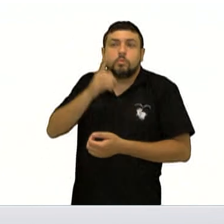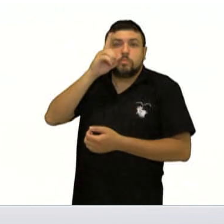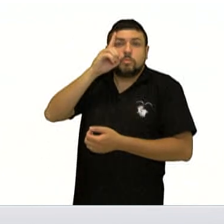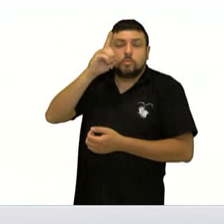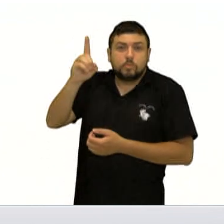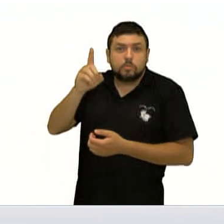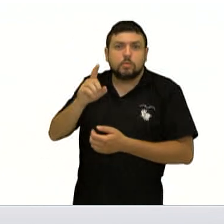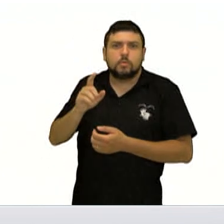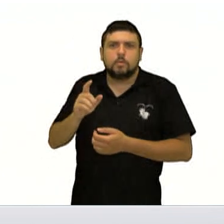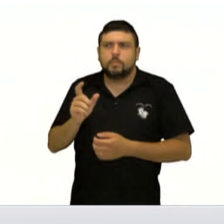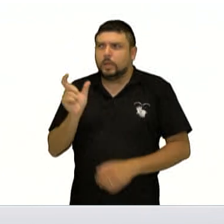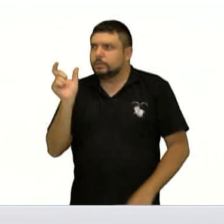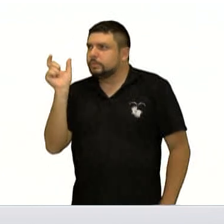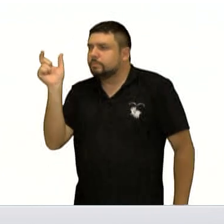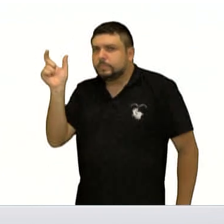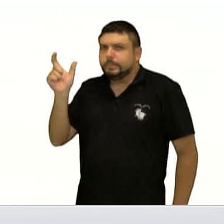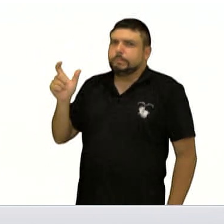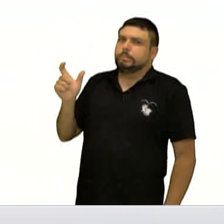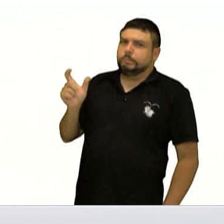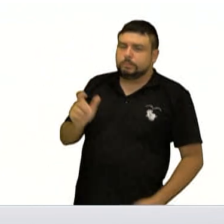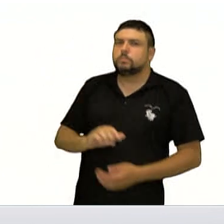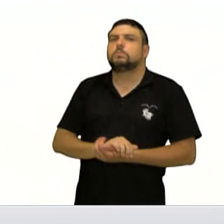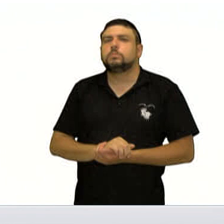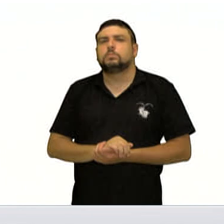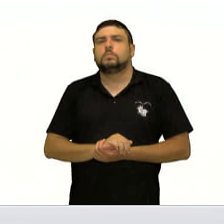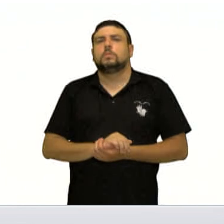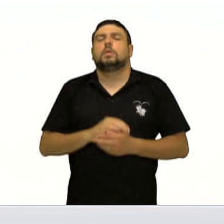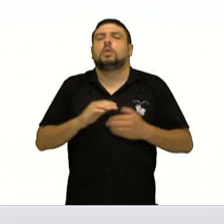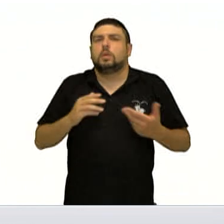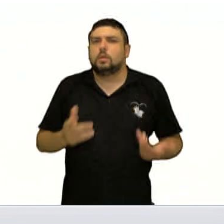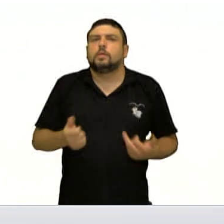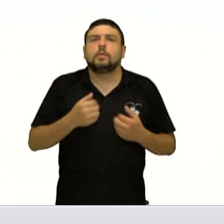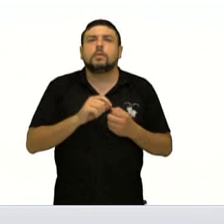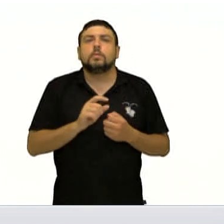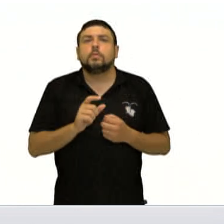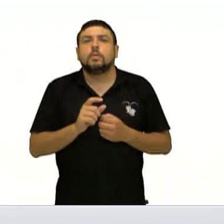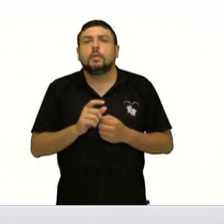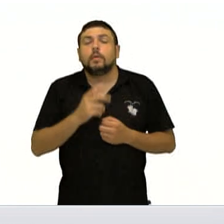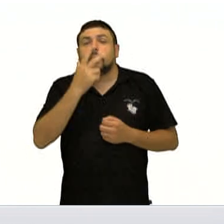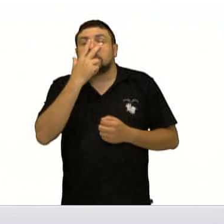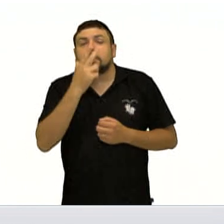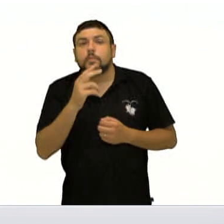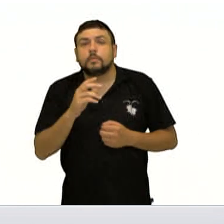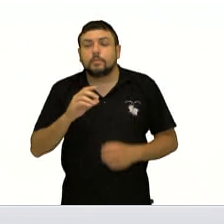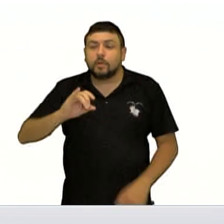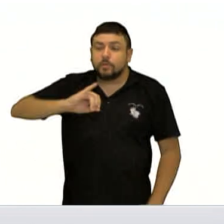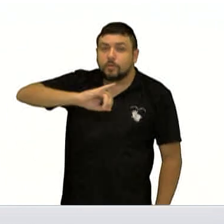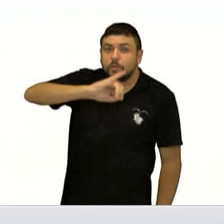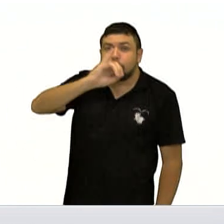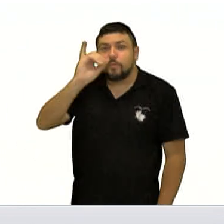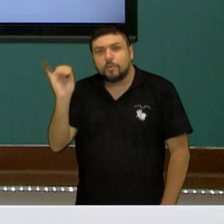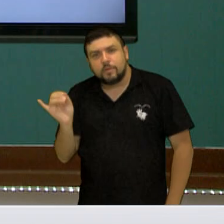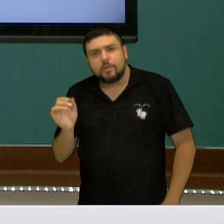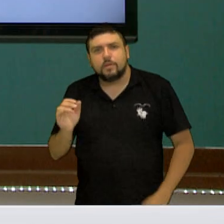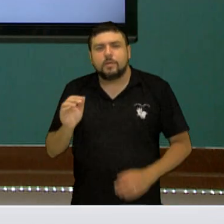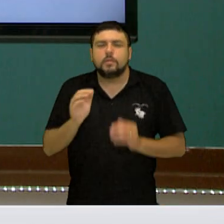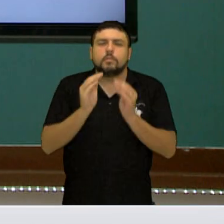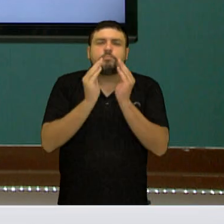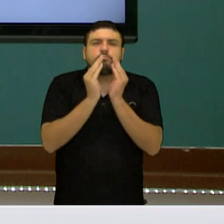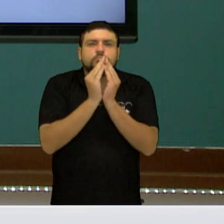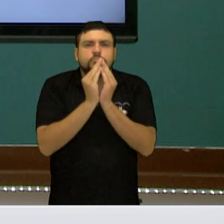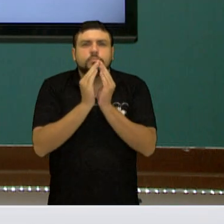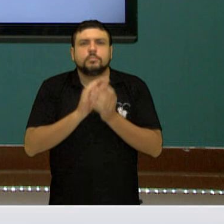outra palavra bem extensa ali, ok? Então, é como se você estivesse dizendo um oi, essa posição com as